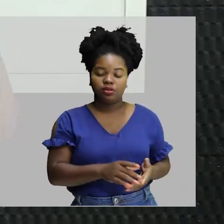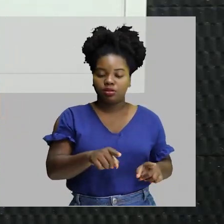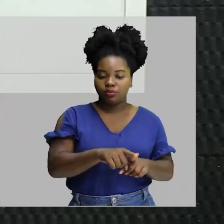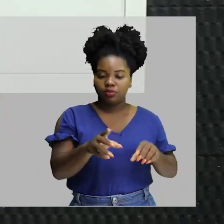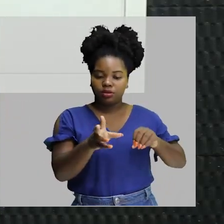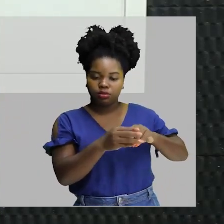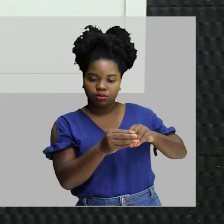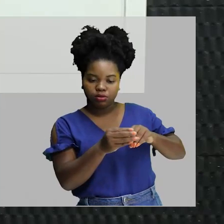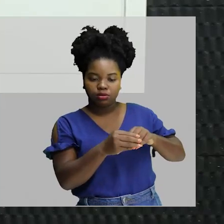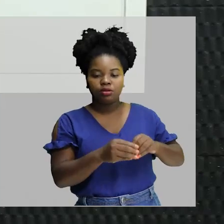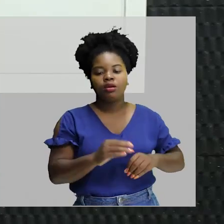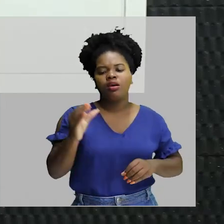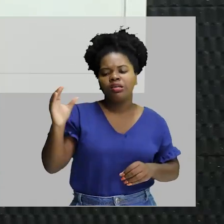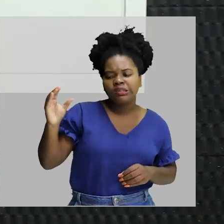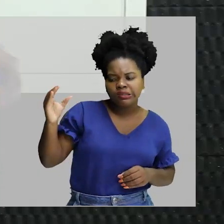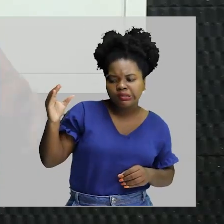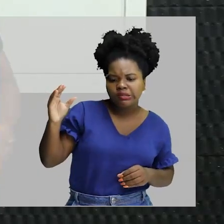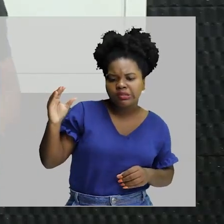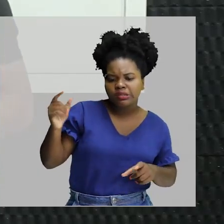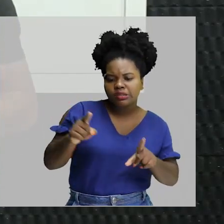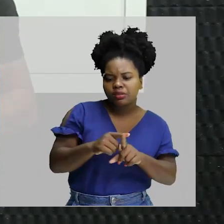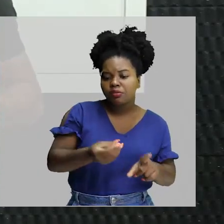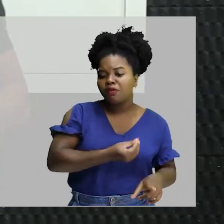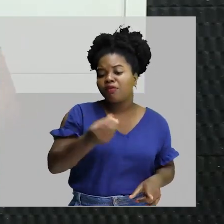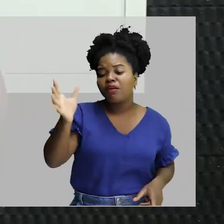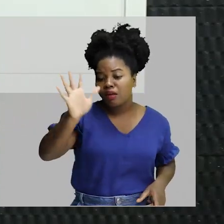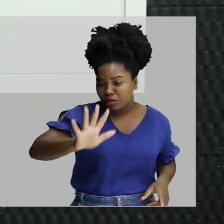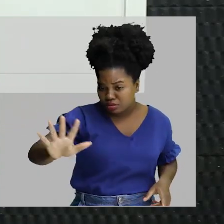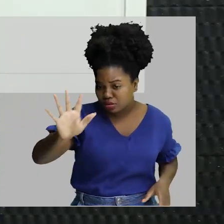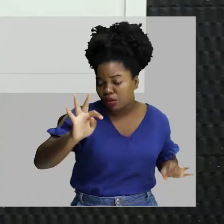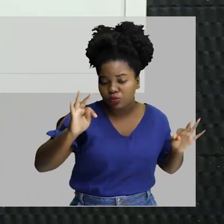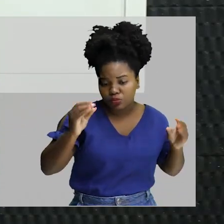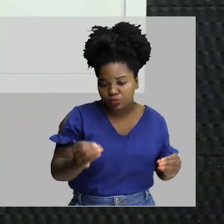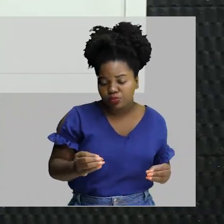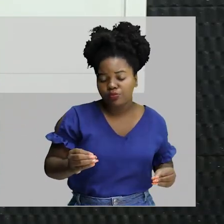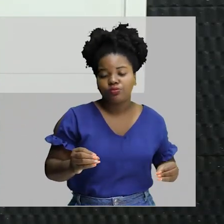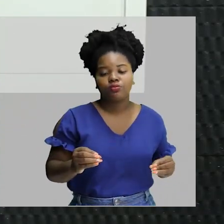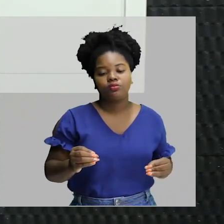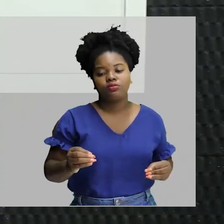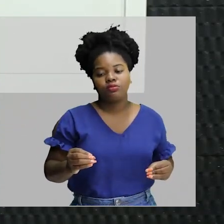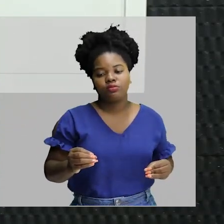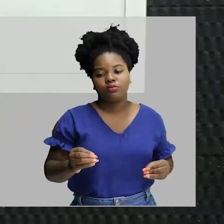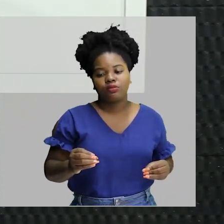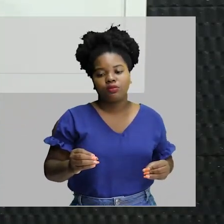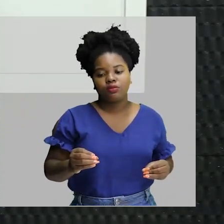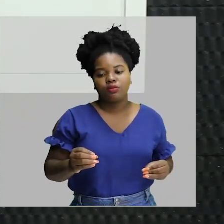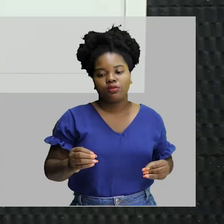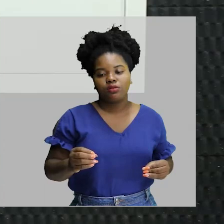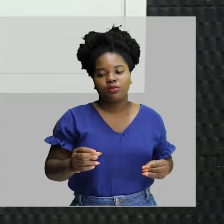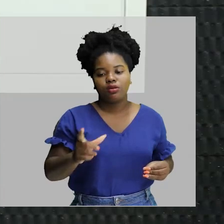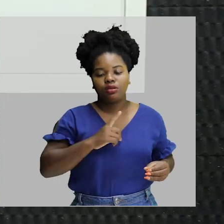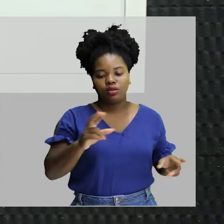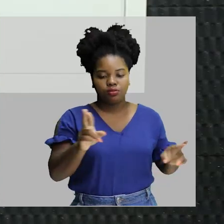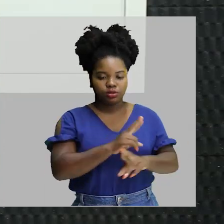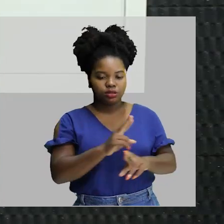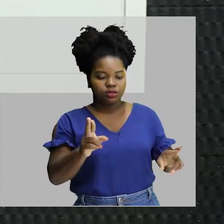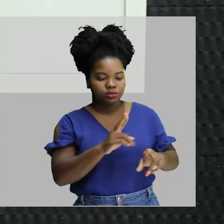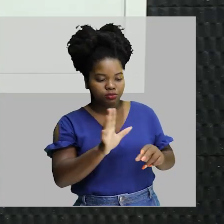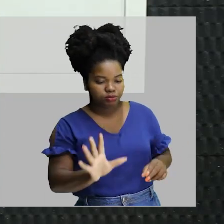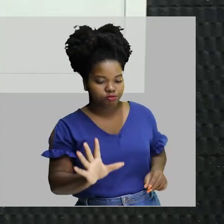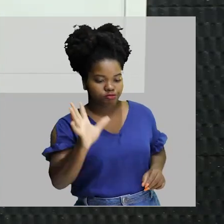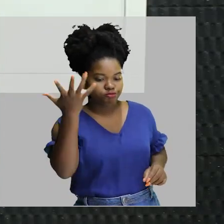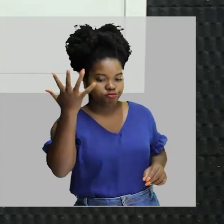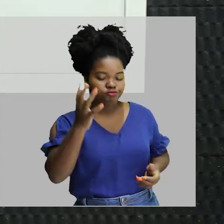conhecimento, da ciência, a vida em geral, né, a vida como um todo, em que nós estipulamos ou usamos essa relação de causa e